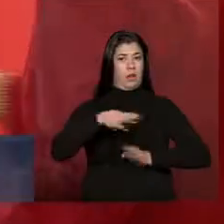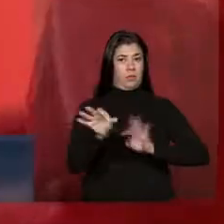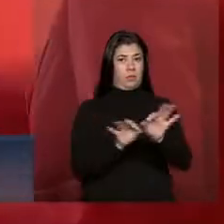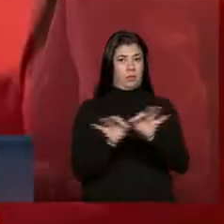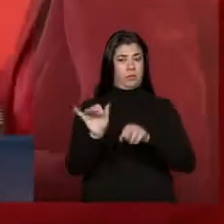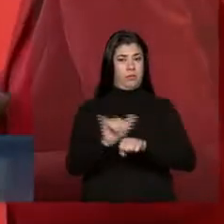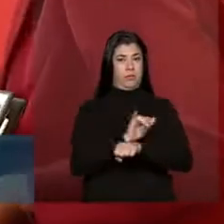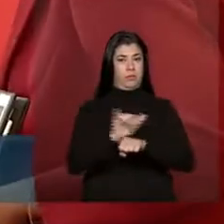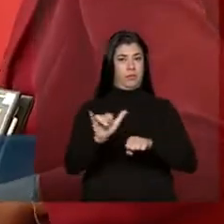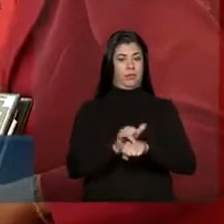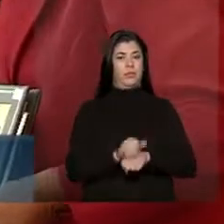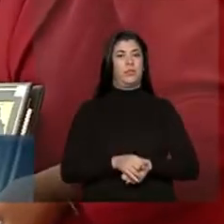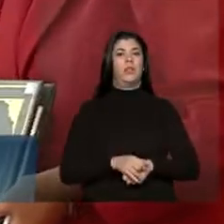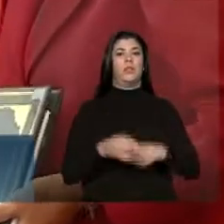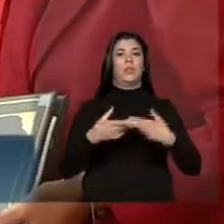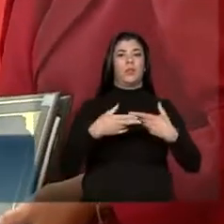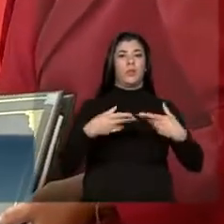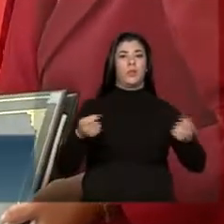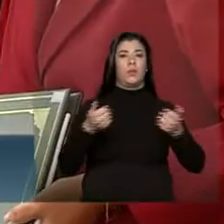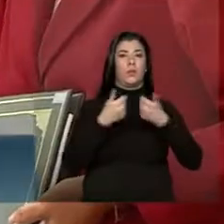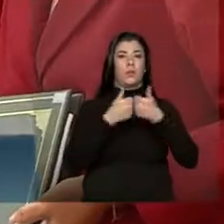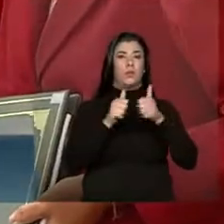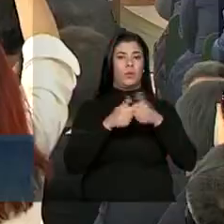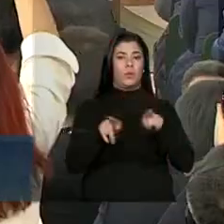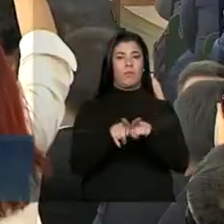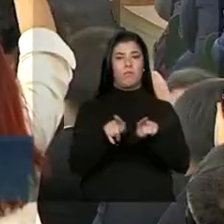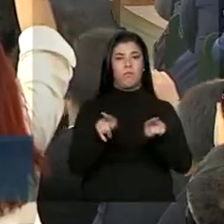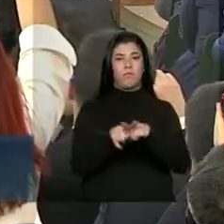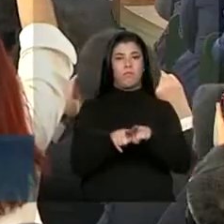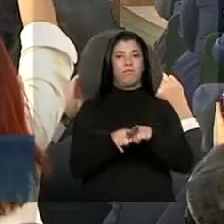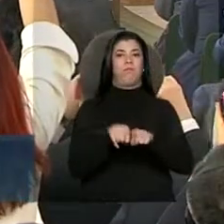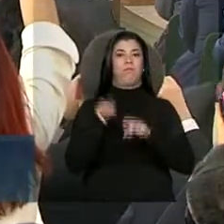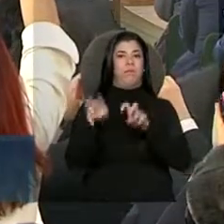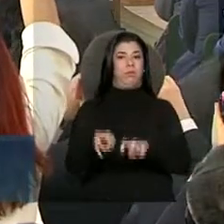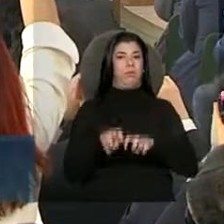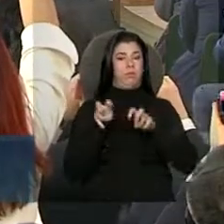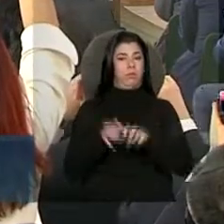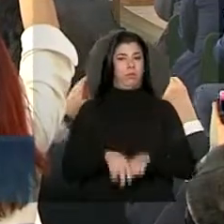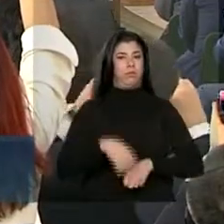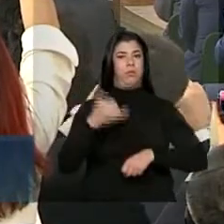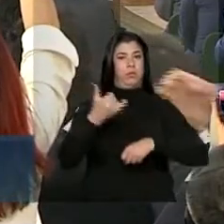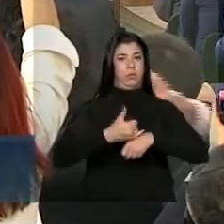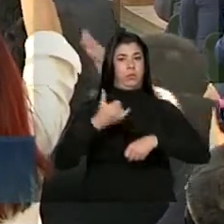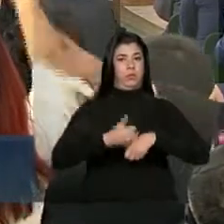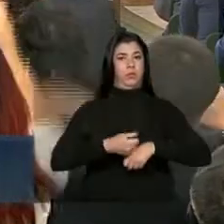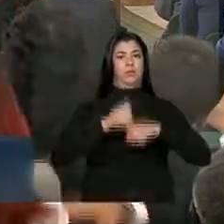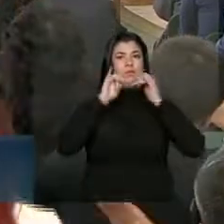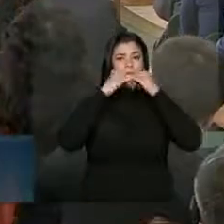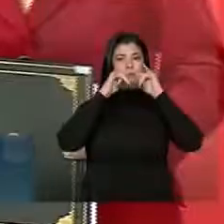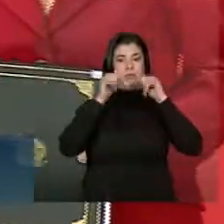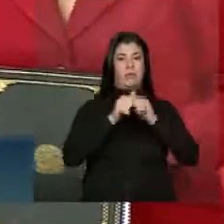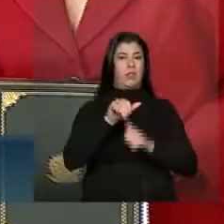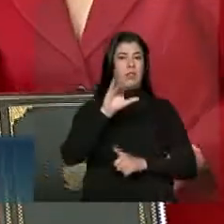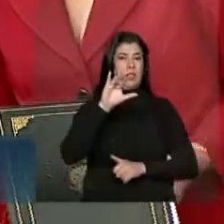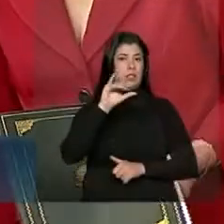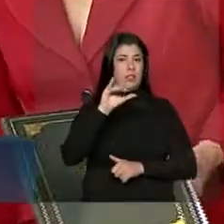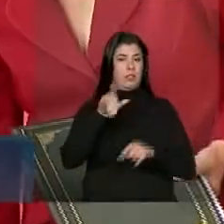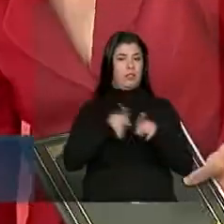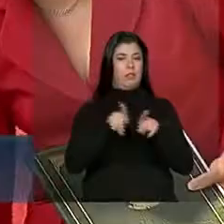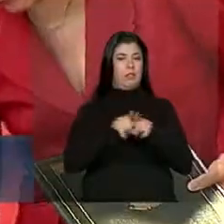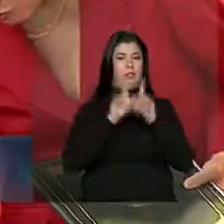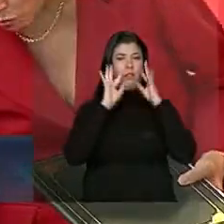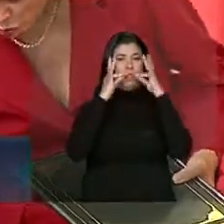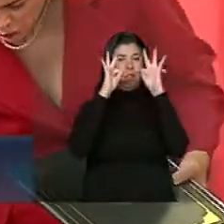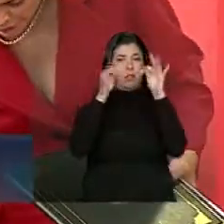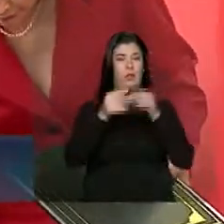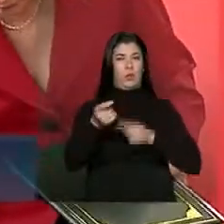estratégico, infraestrutura, transporte, agricultura, energia, mineração, ciência e tecnologia, comércio,